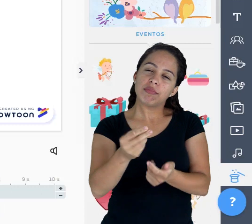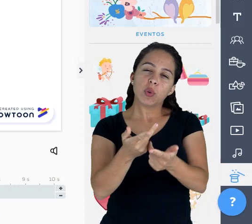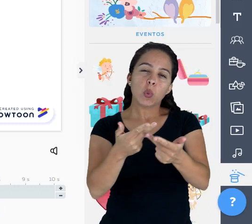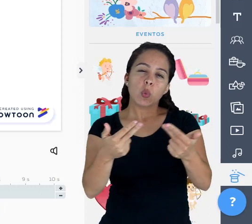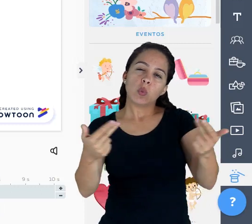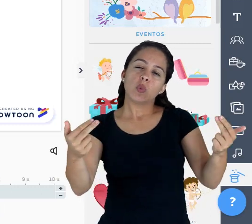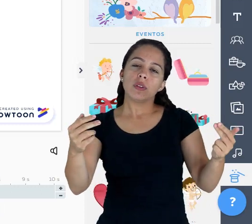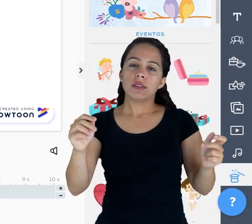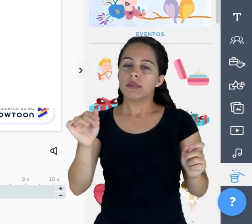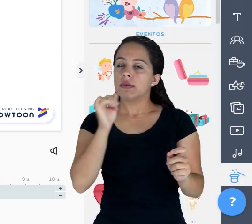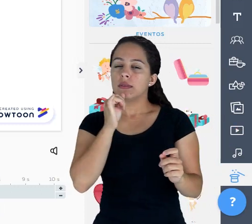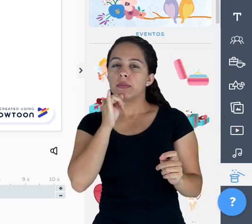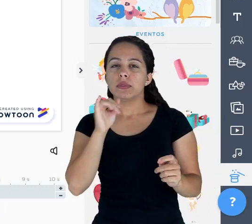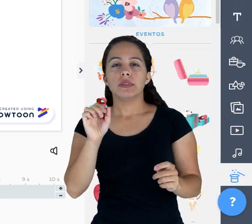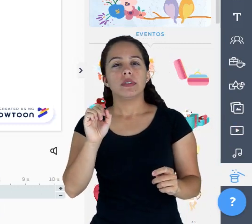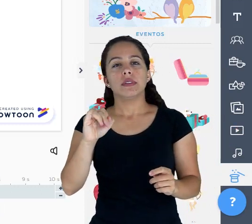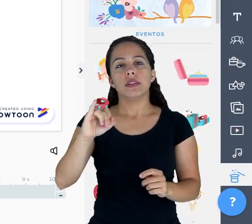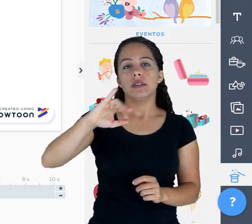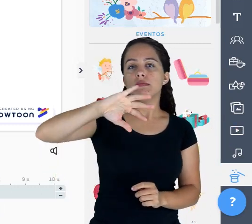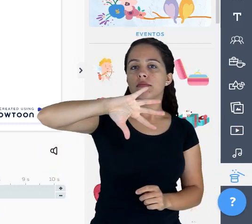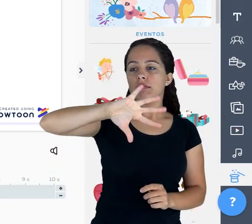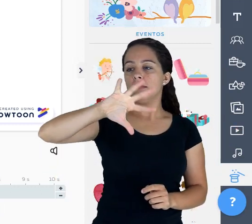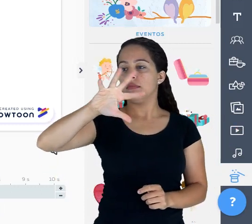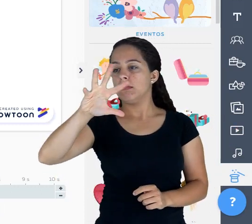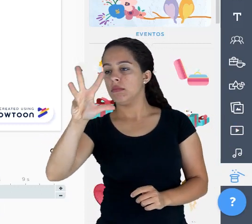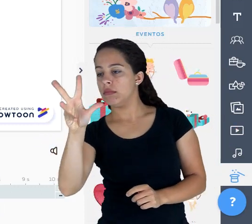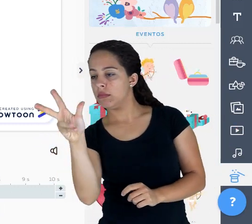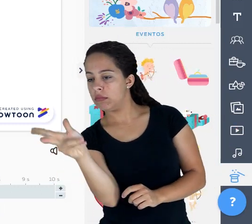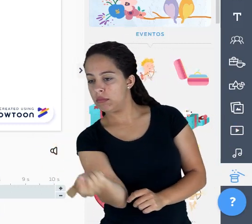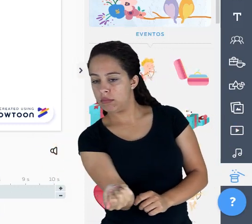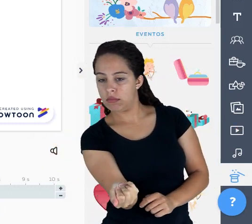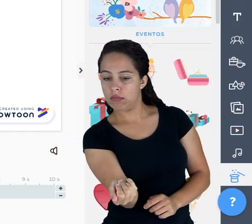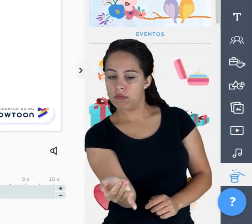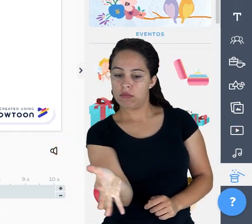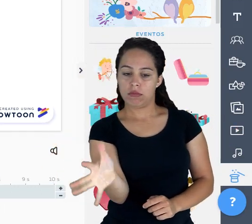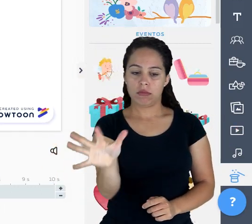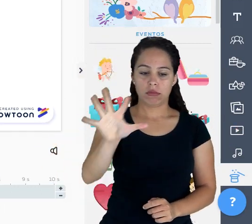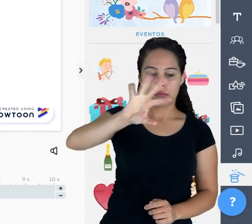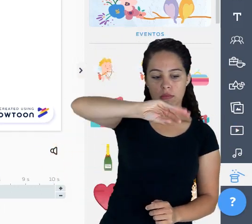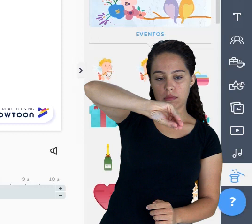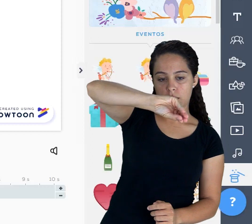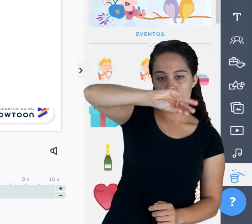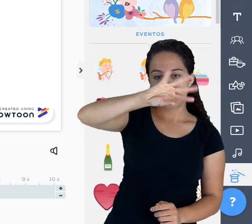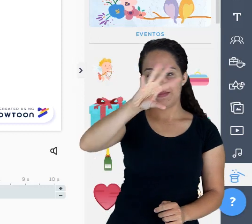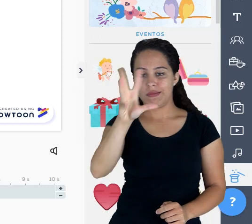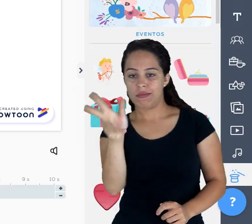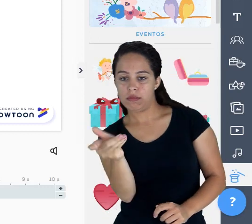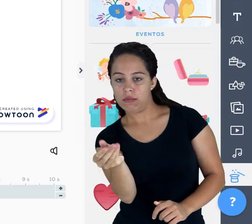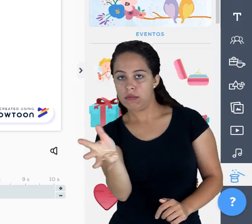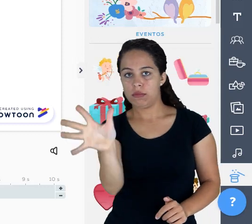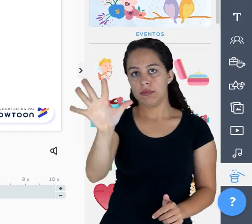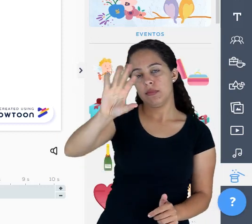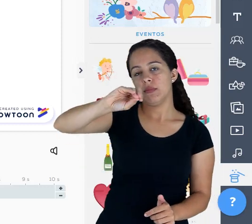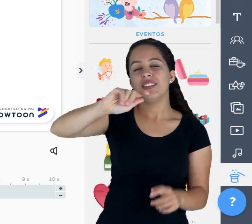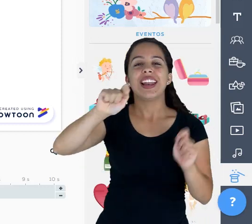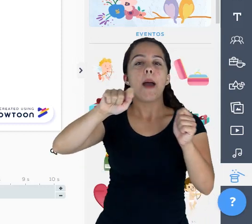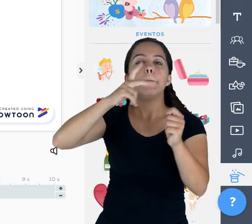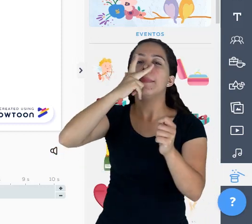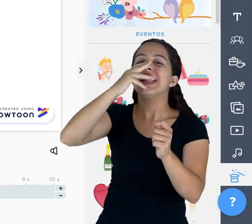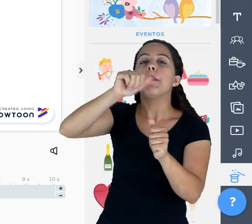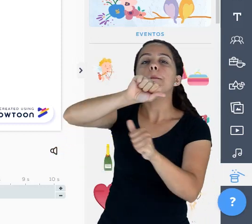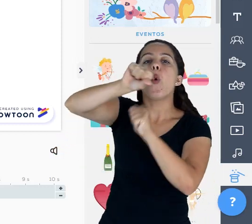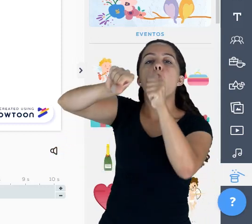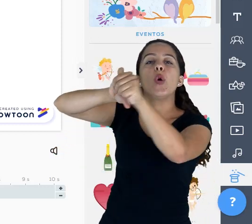transição basta clicar nesse botão ea gente colocando o mouse sobre o